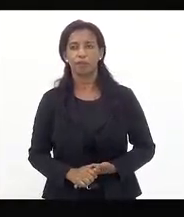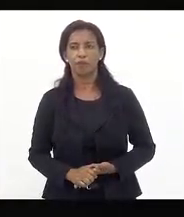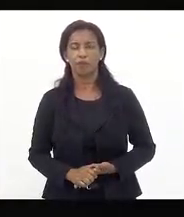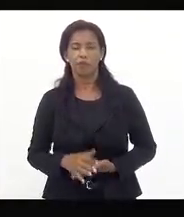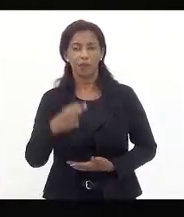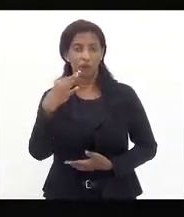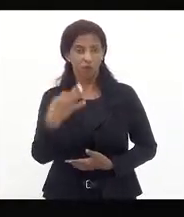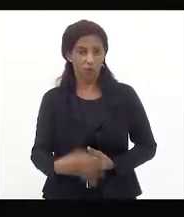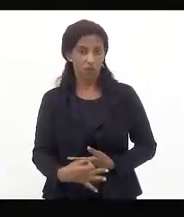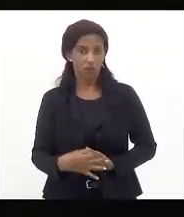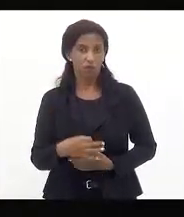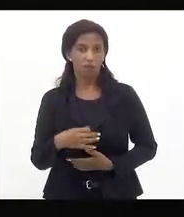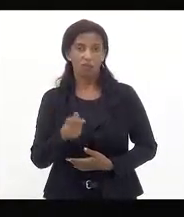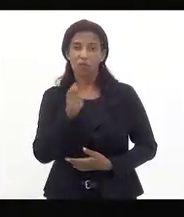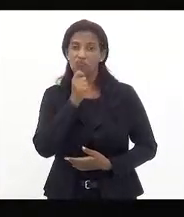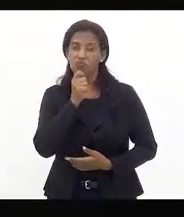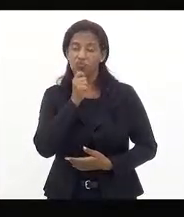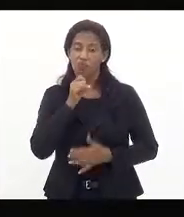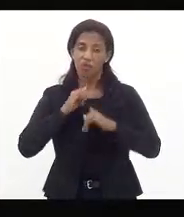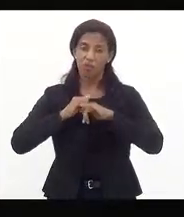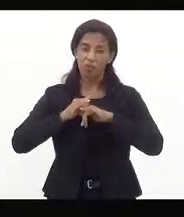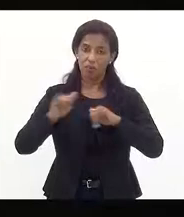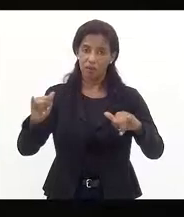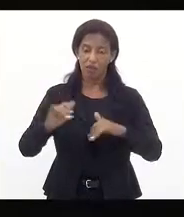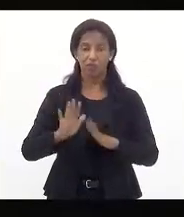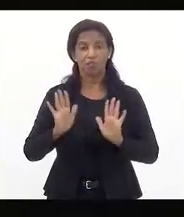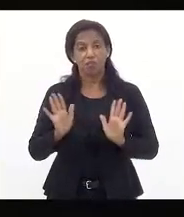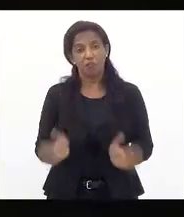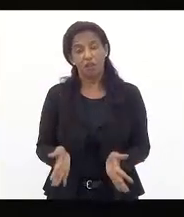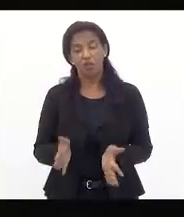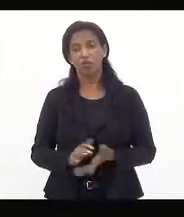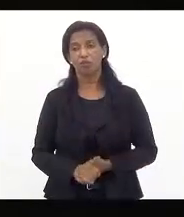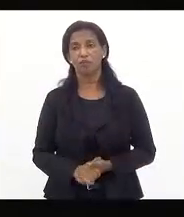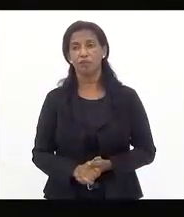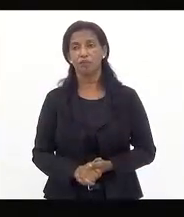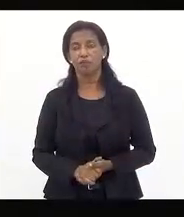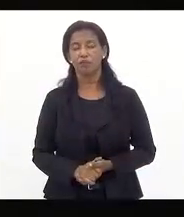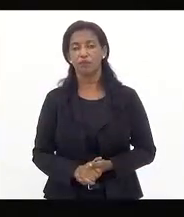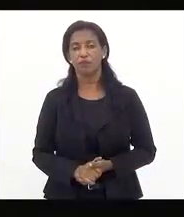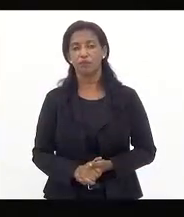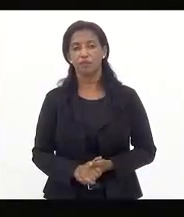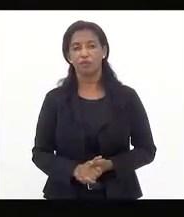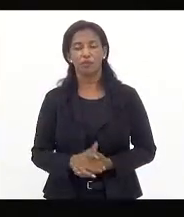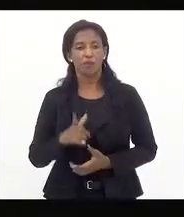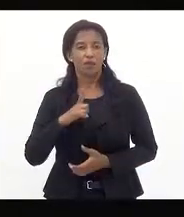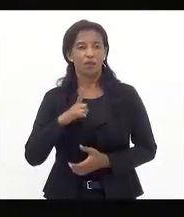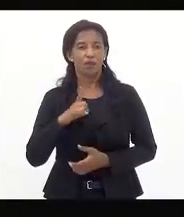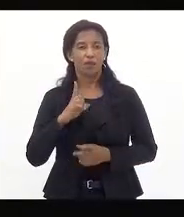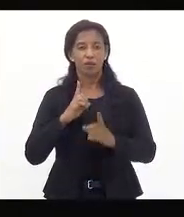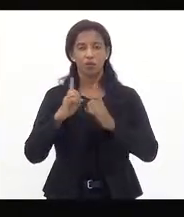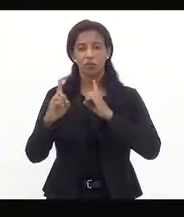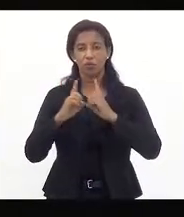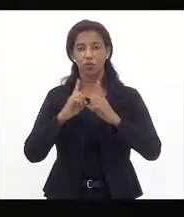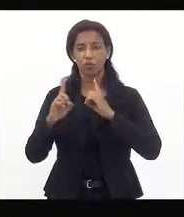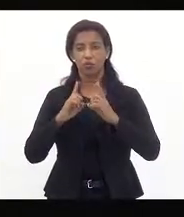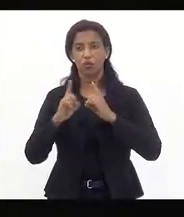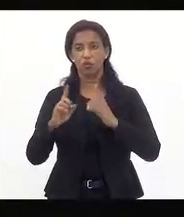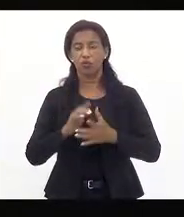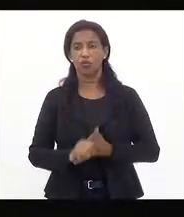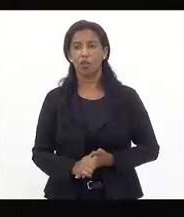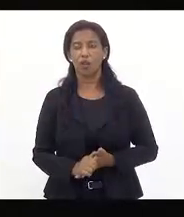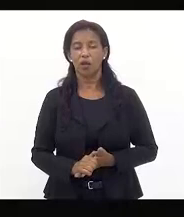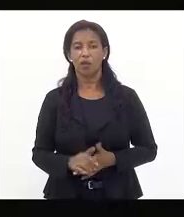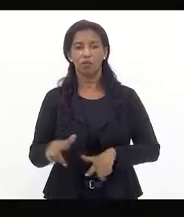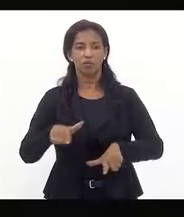ideal seria que não existisse essa mensagem, mas construímos em diálogo com os servidores